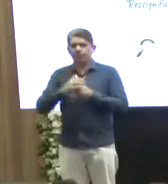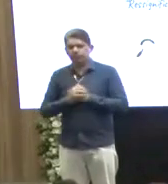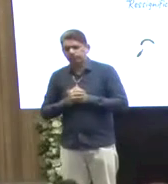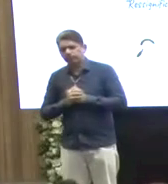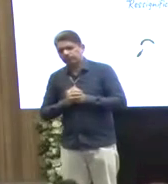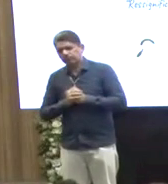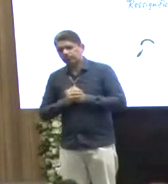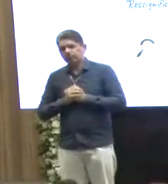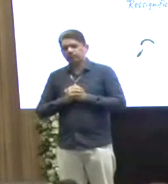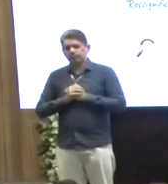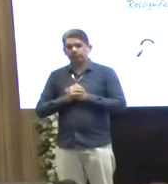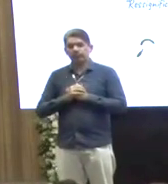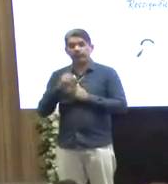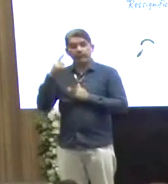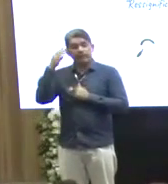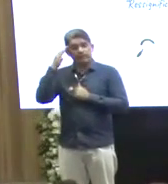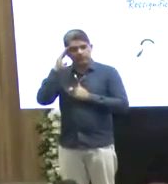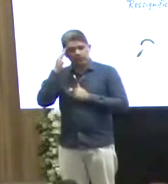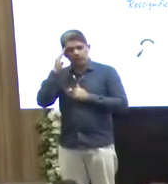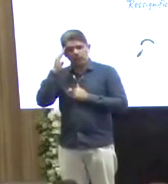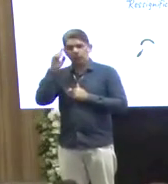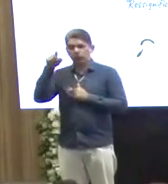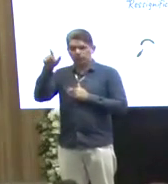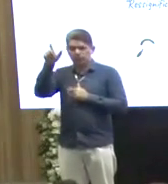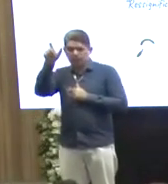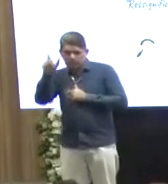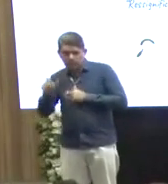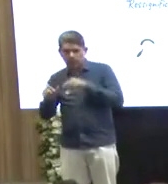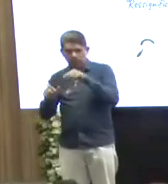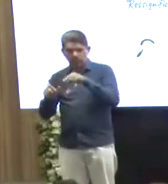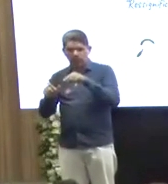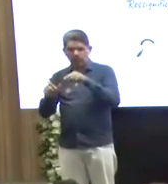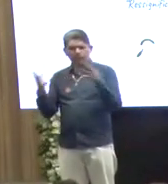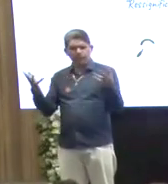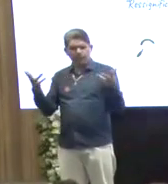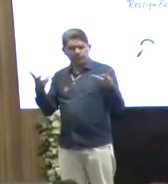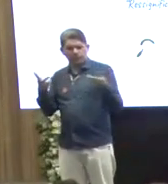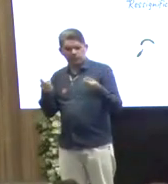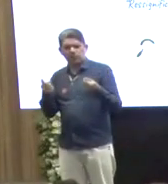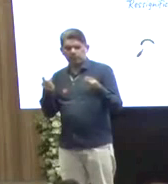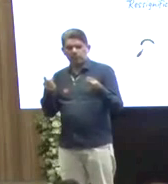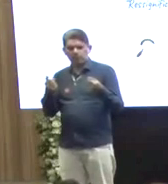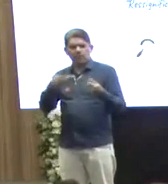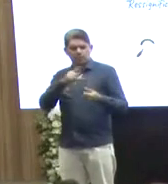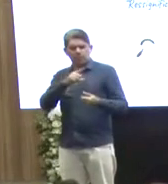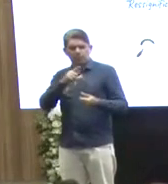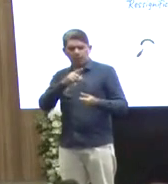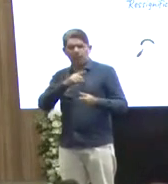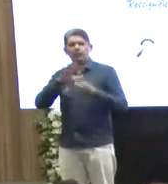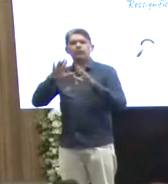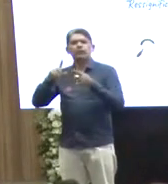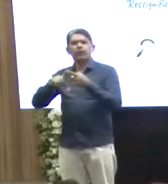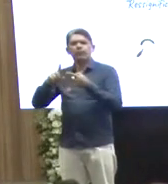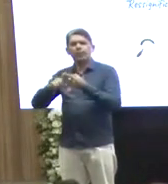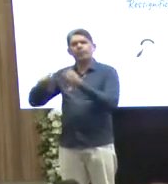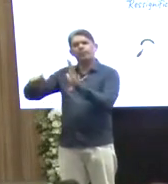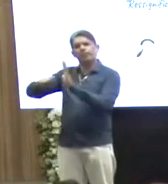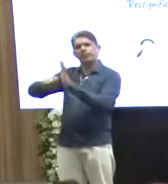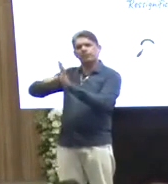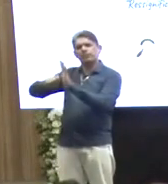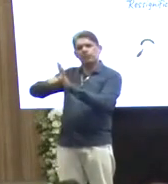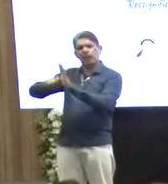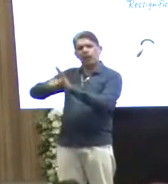políticas que levassem em consideração a diversidade. E aí, muitos conceitos de diversidade estavam lá dentro, tá? Não só esse com o qual eu